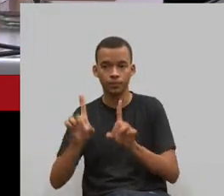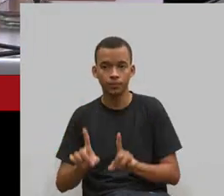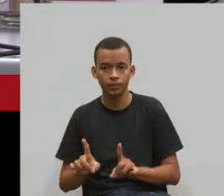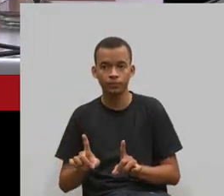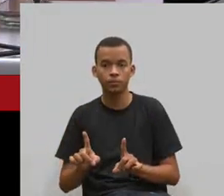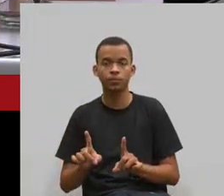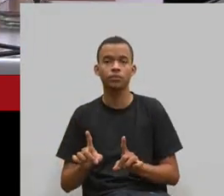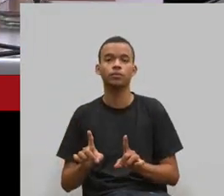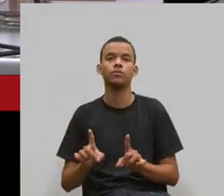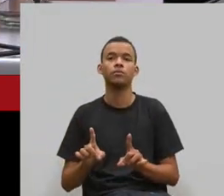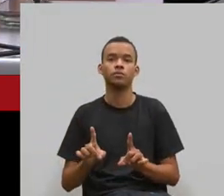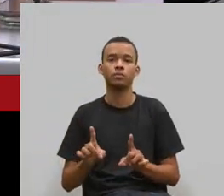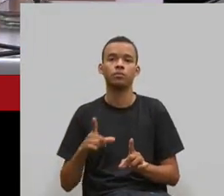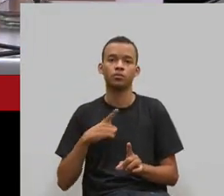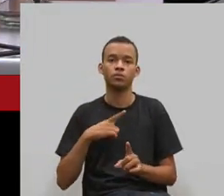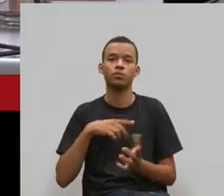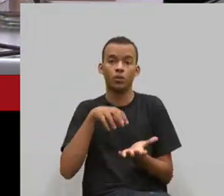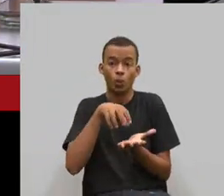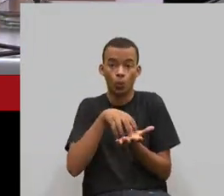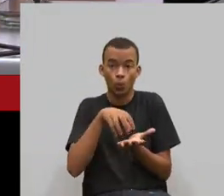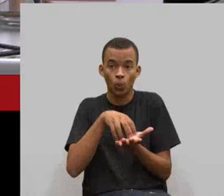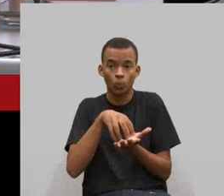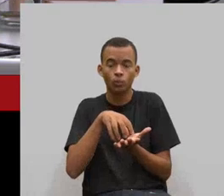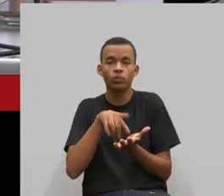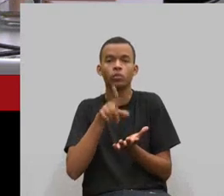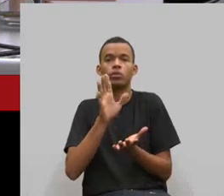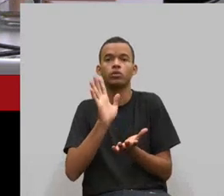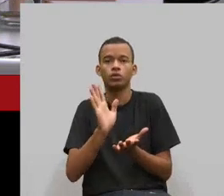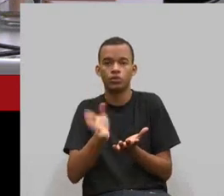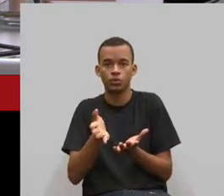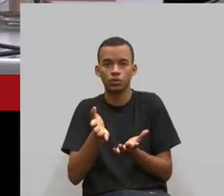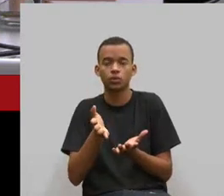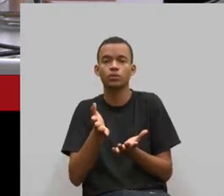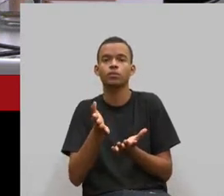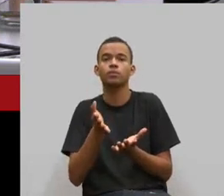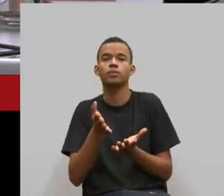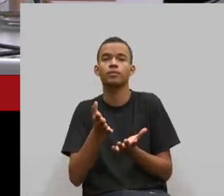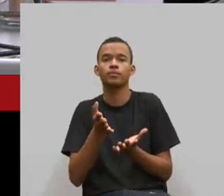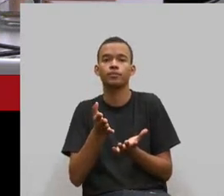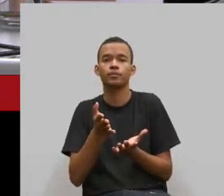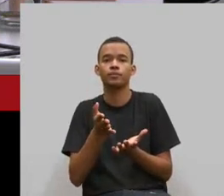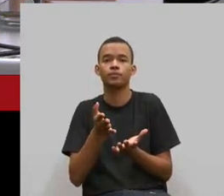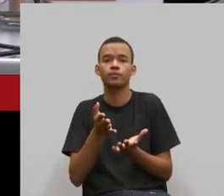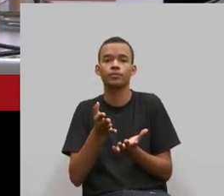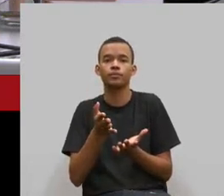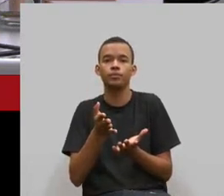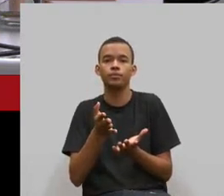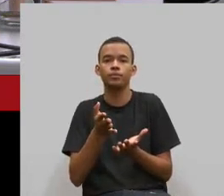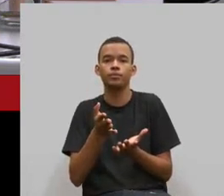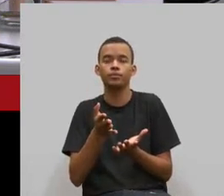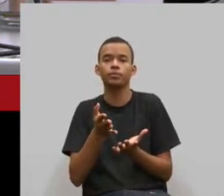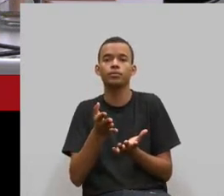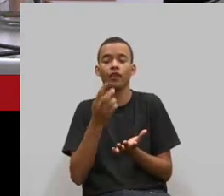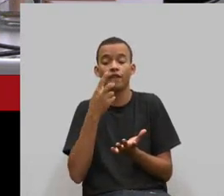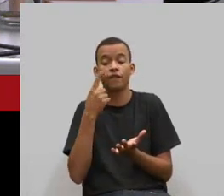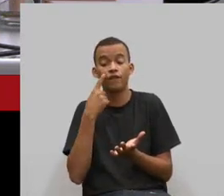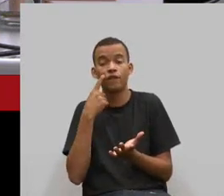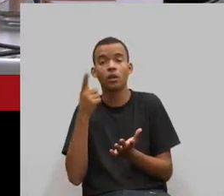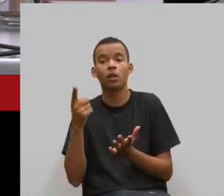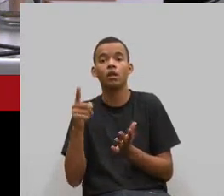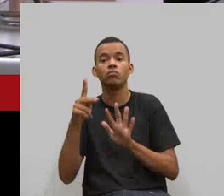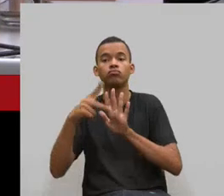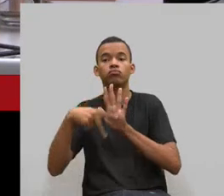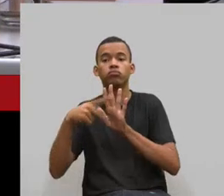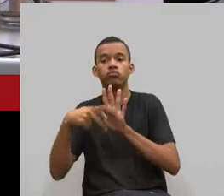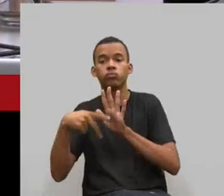o núcleo para desporto eh é da maneira como ele entende que que deve ser feito o projeto então pode ser um projeto voltado para área